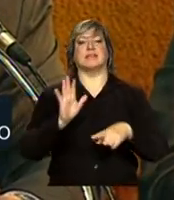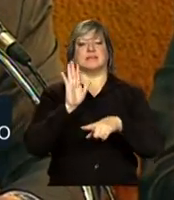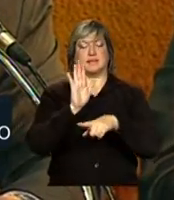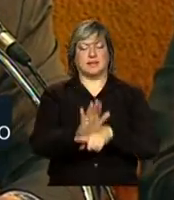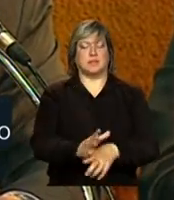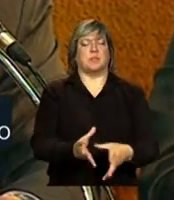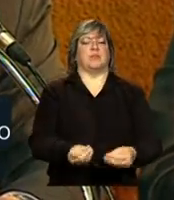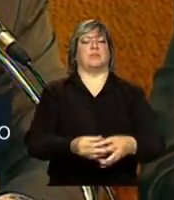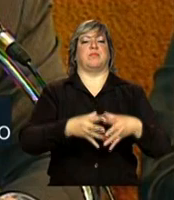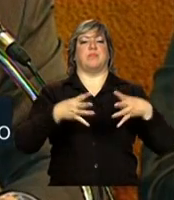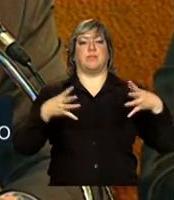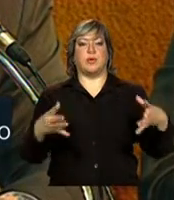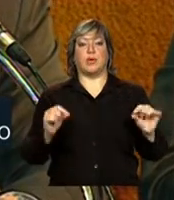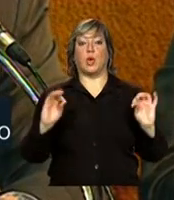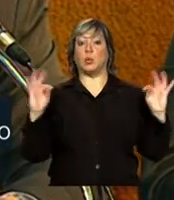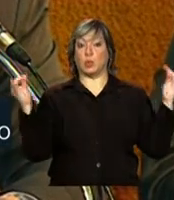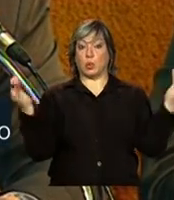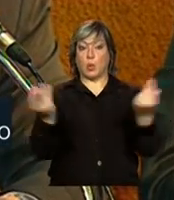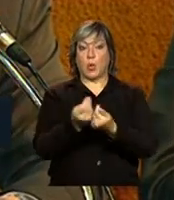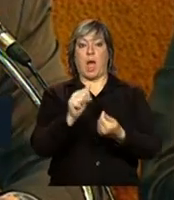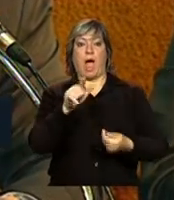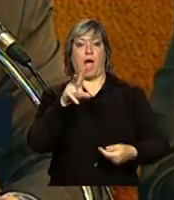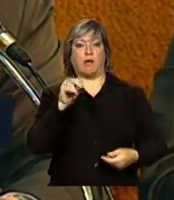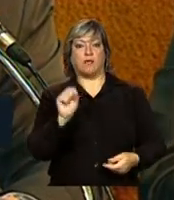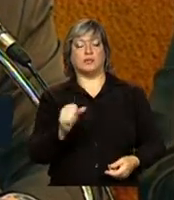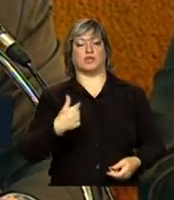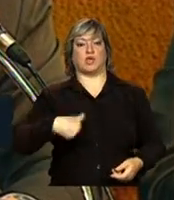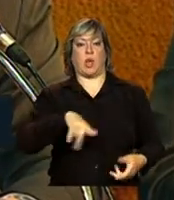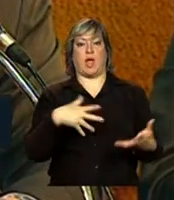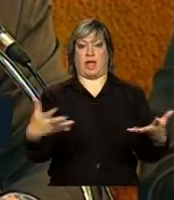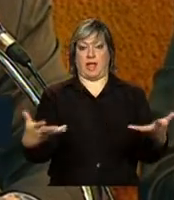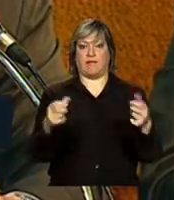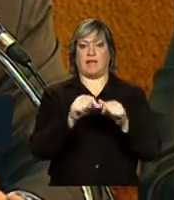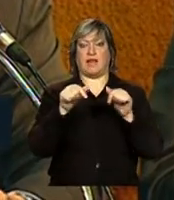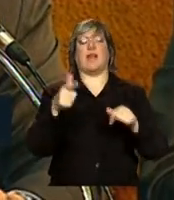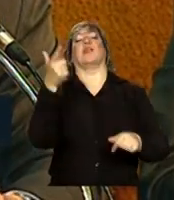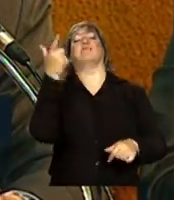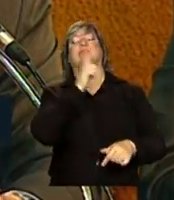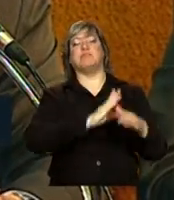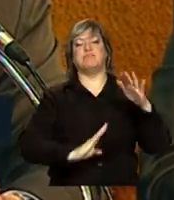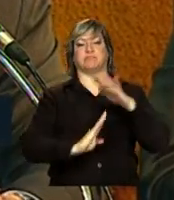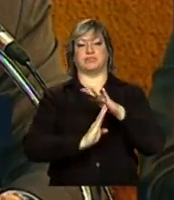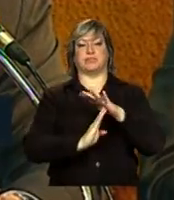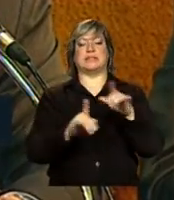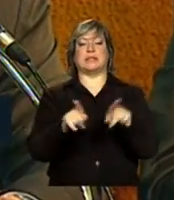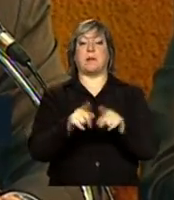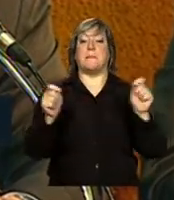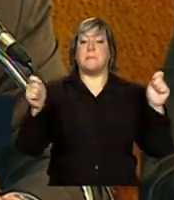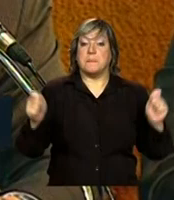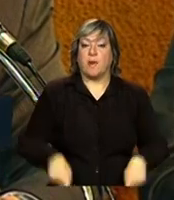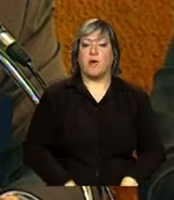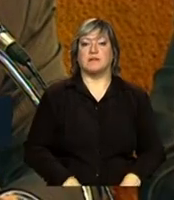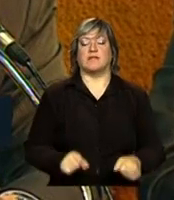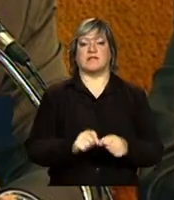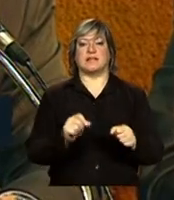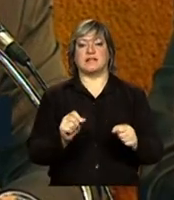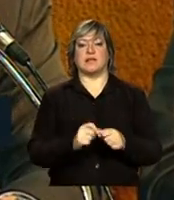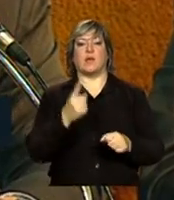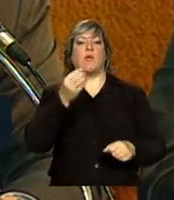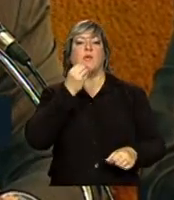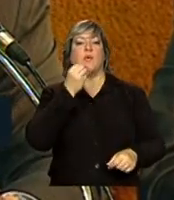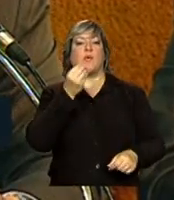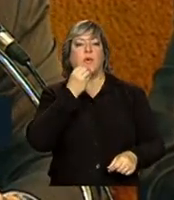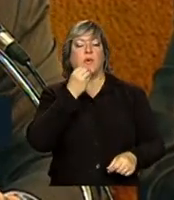eh para que todos os objetivos aqui mencionados sejam atingidos e que se possa efetivamente construir um espaço